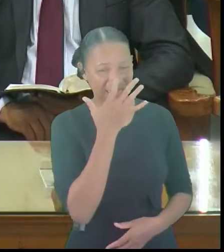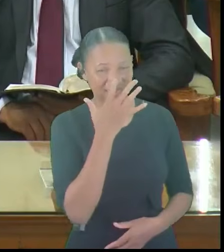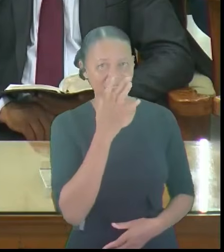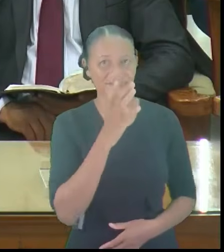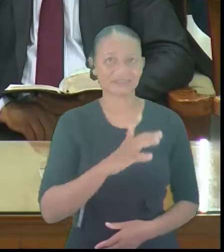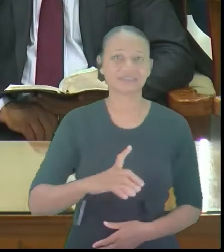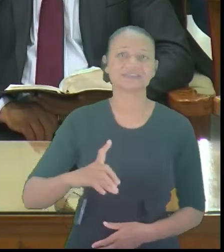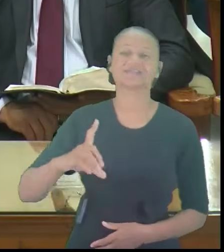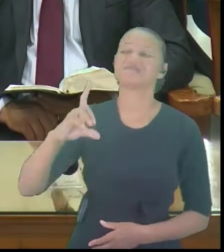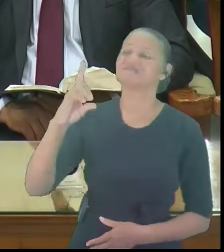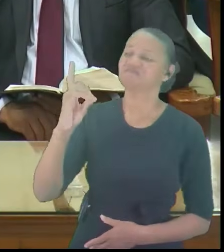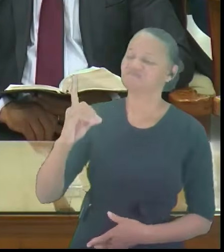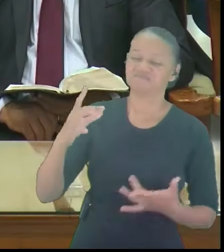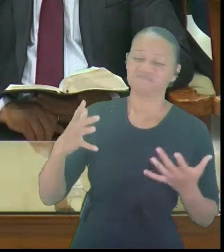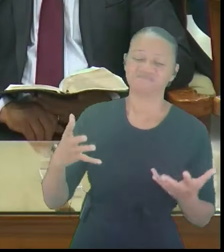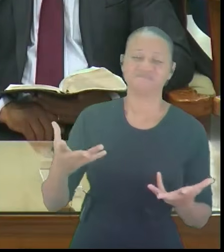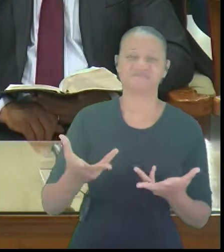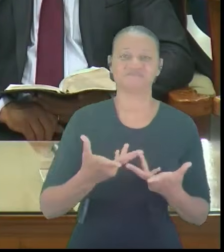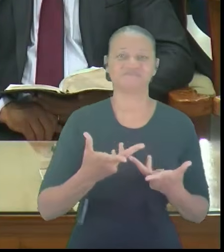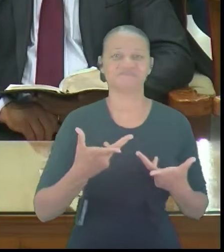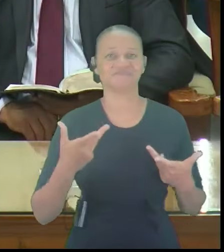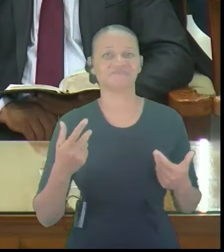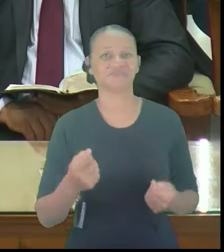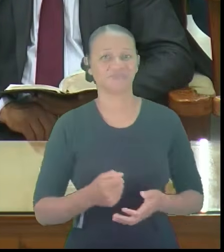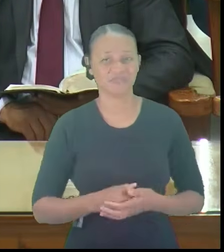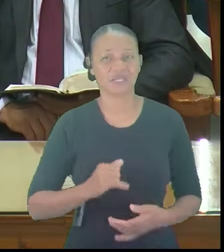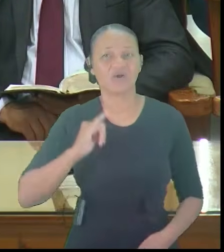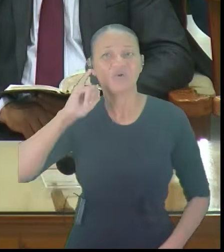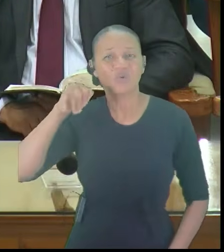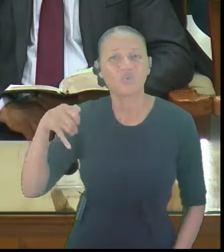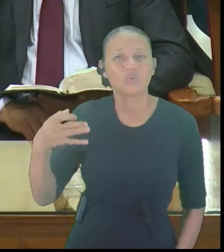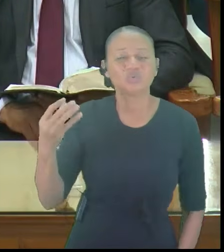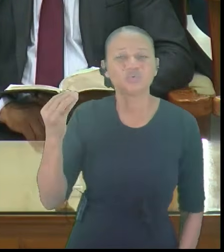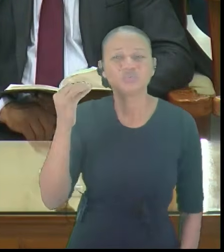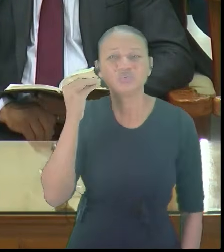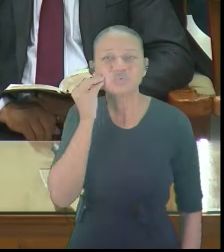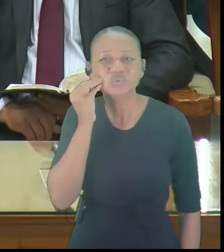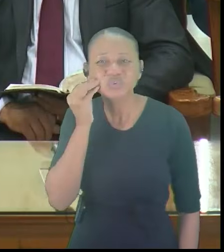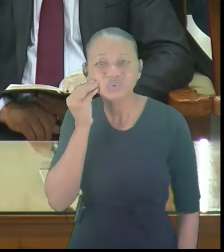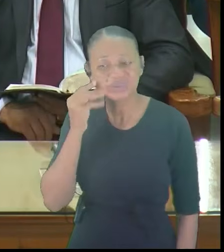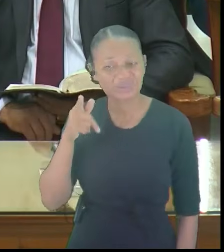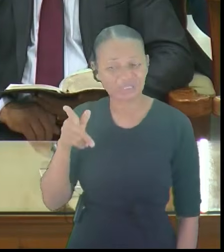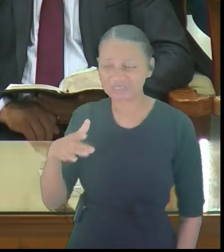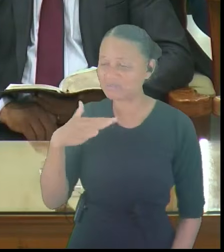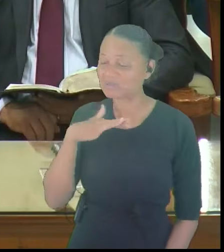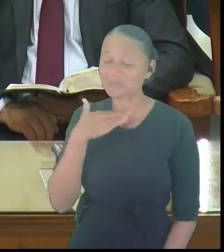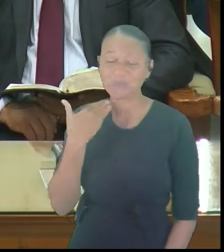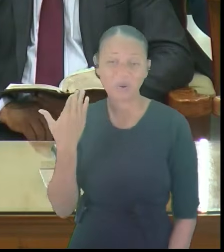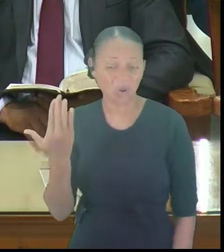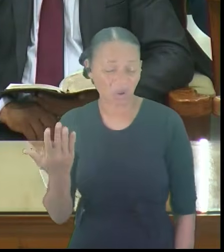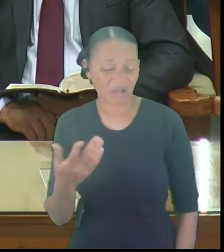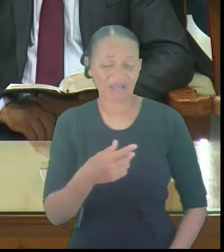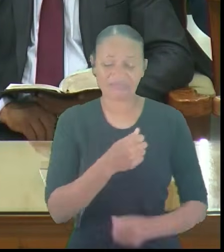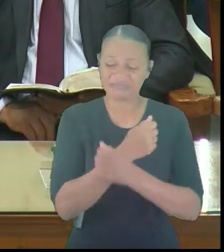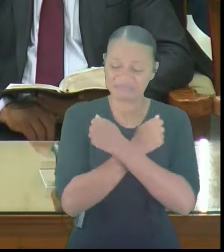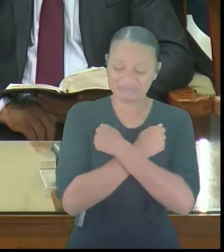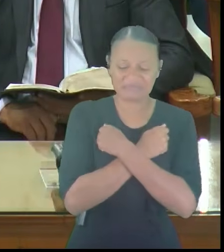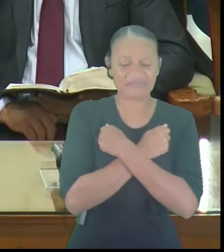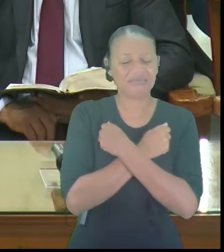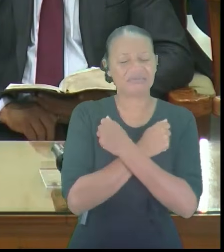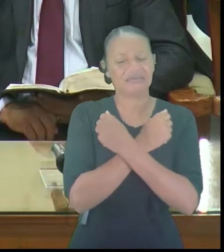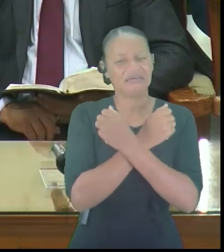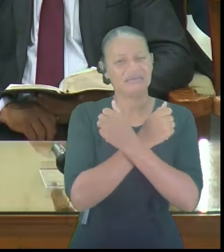é poderoso. Judas Iscariotes é quem se acaba. Ananias e Safira é quem se